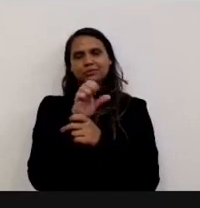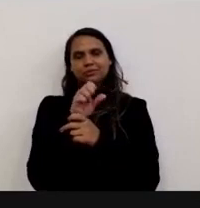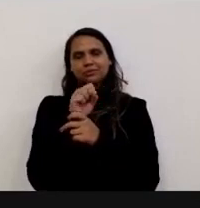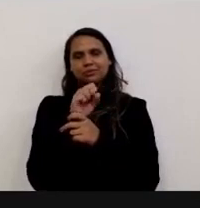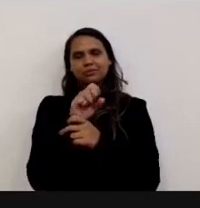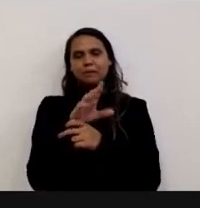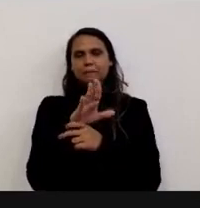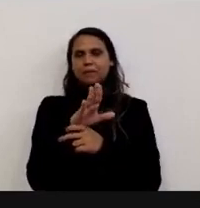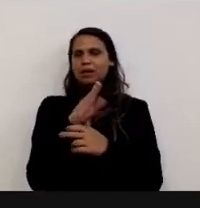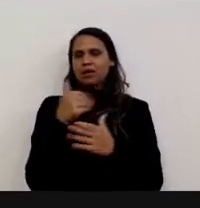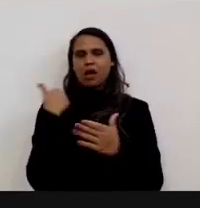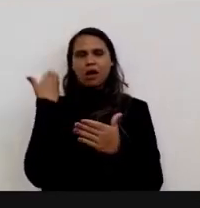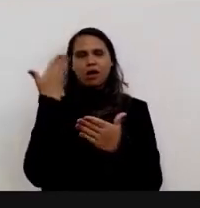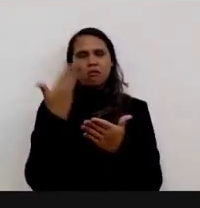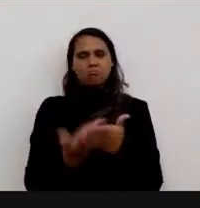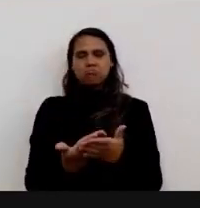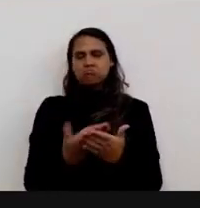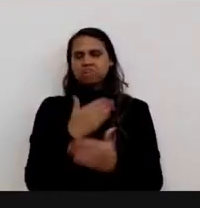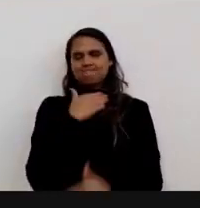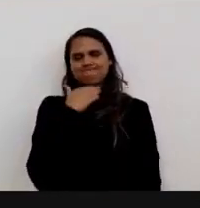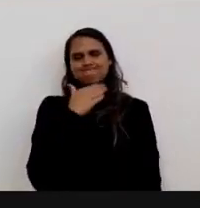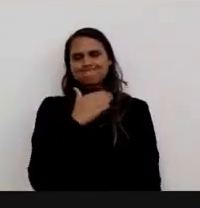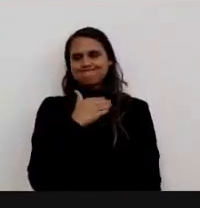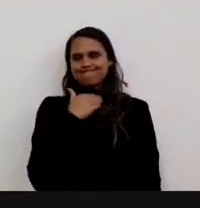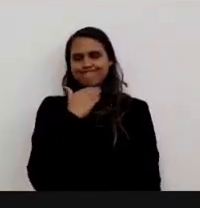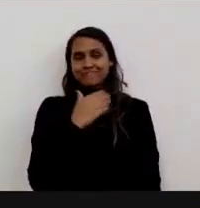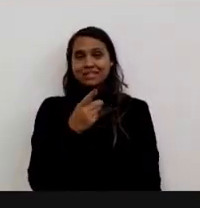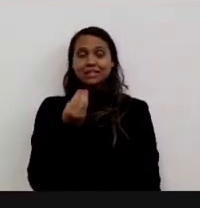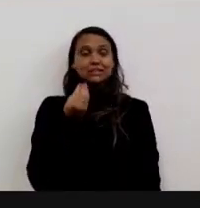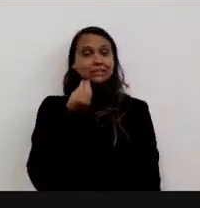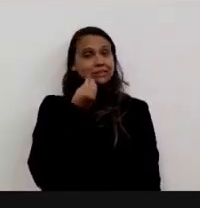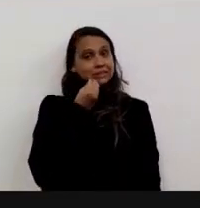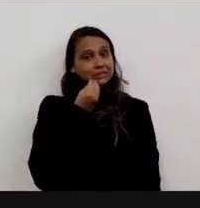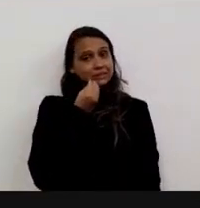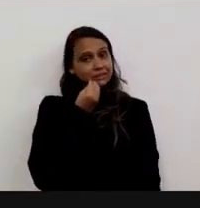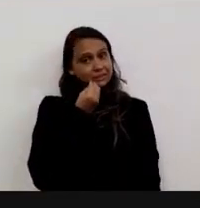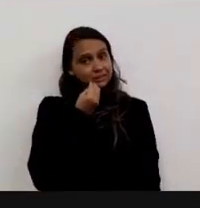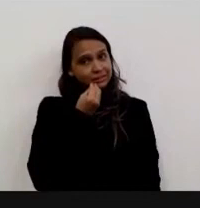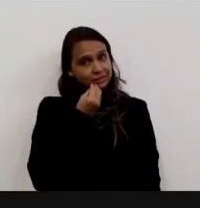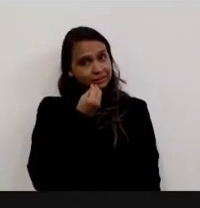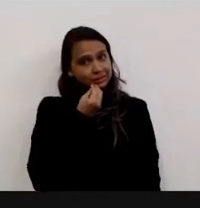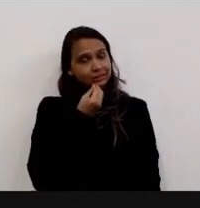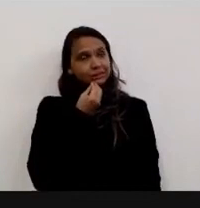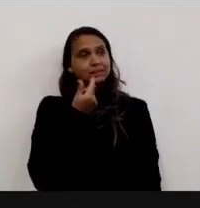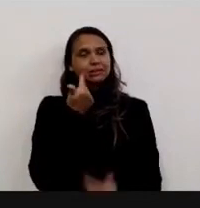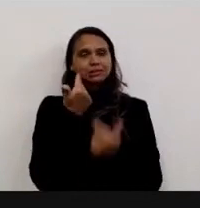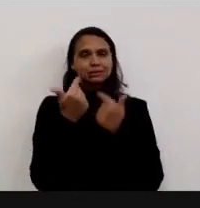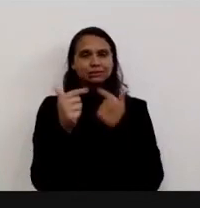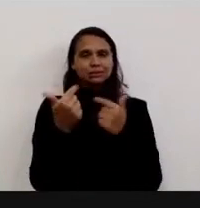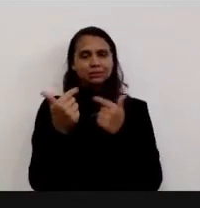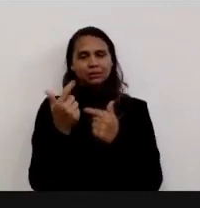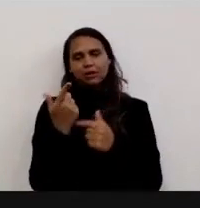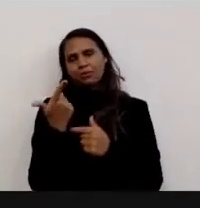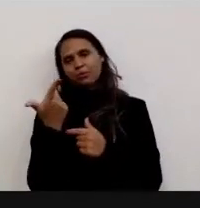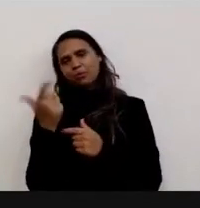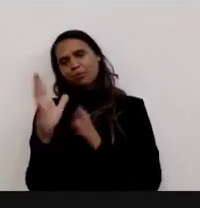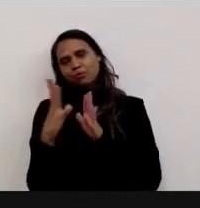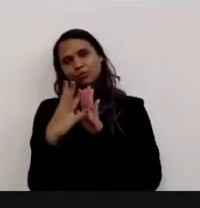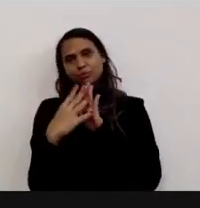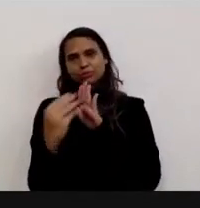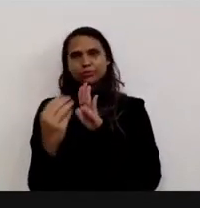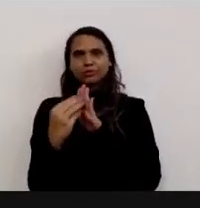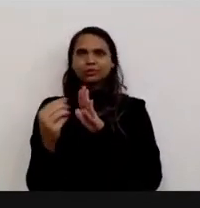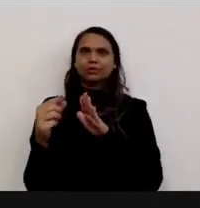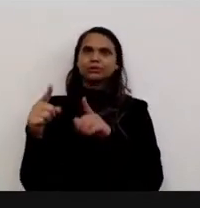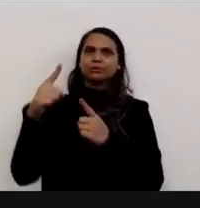até agora, a gente não conseguiu. E vamos tentar trabalhar com algum topic model, né? Já é um